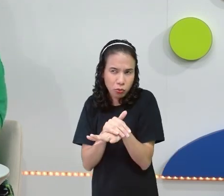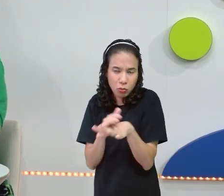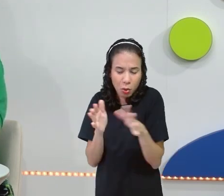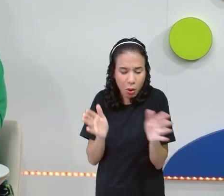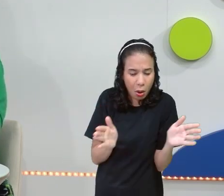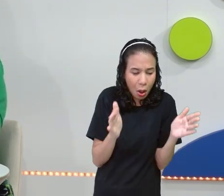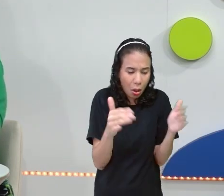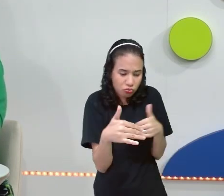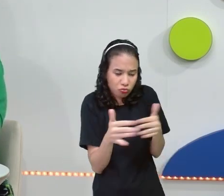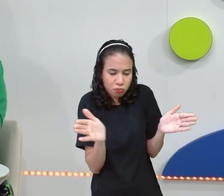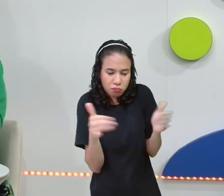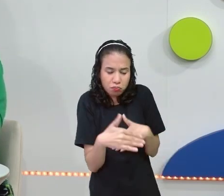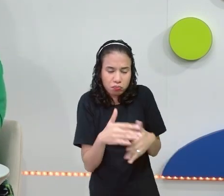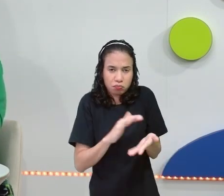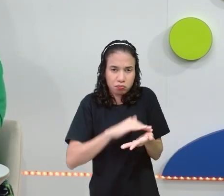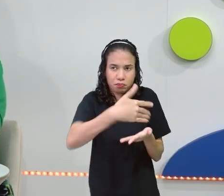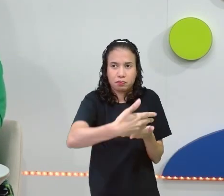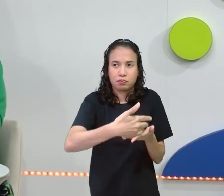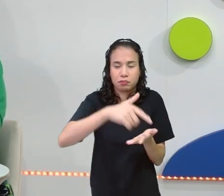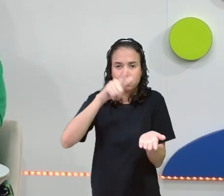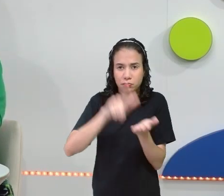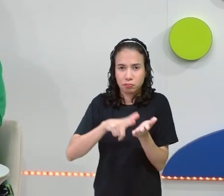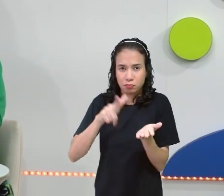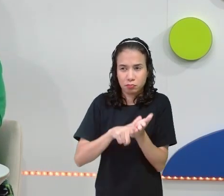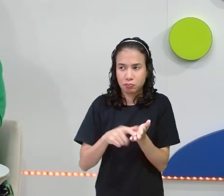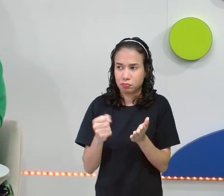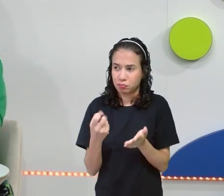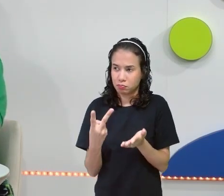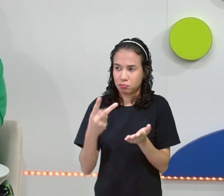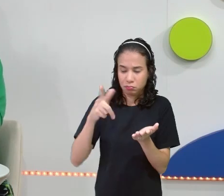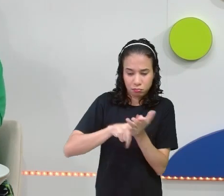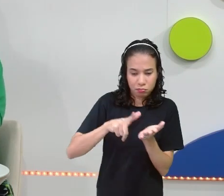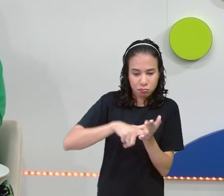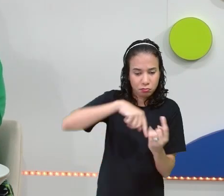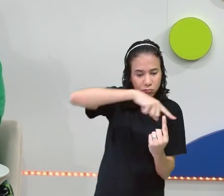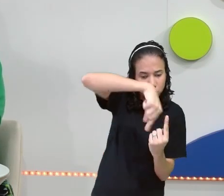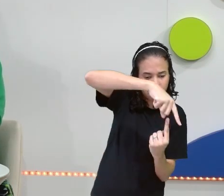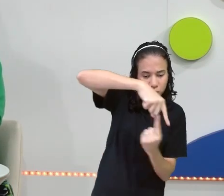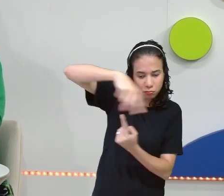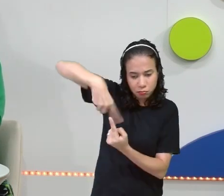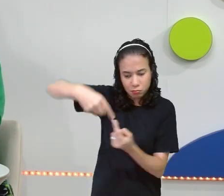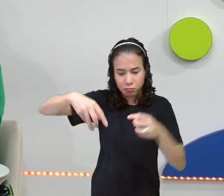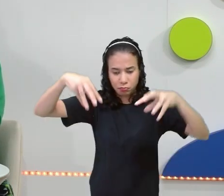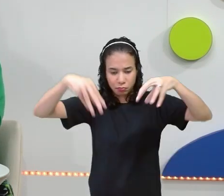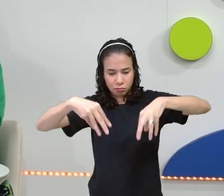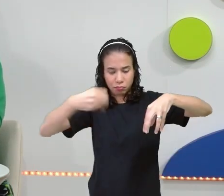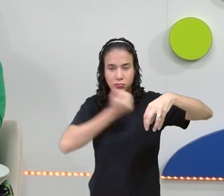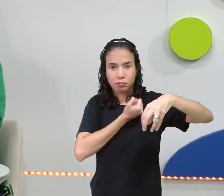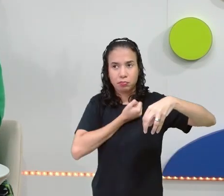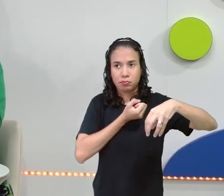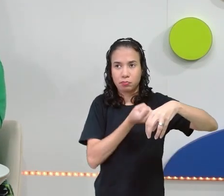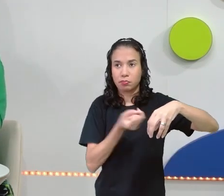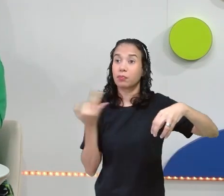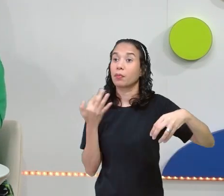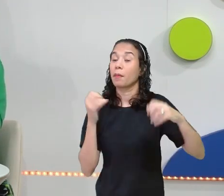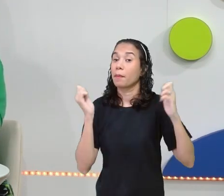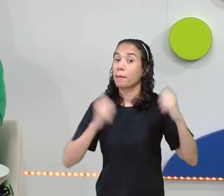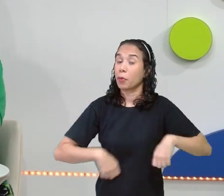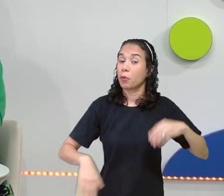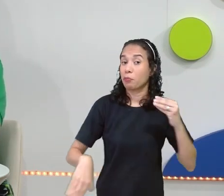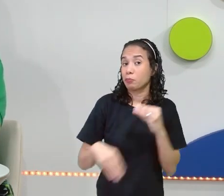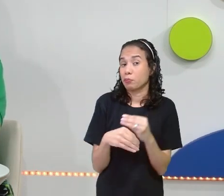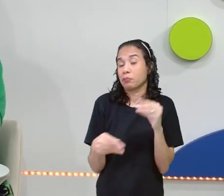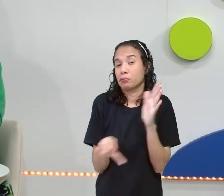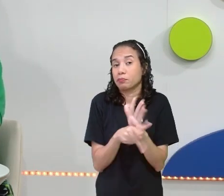Aí bota lá um rolinho de papel higiênico. Dois, né? Aí pega, faz os números à parte e faz lá. E ainda pode botar